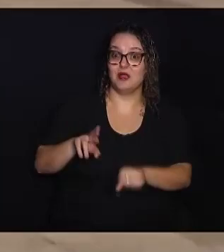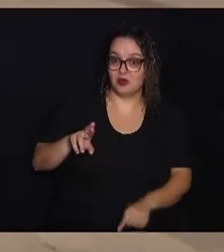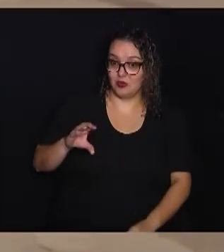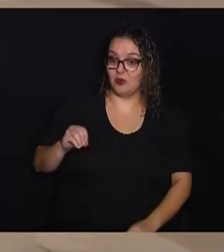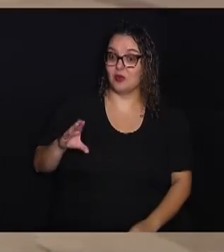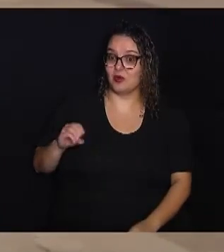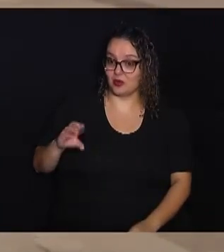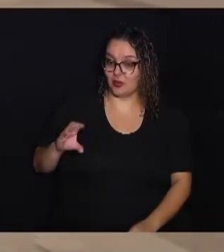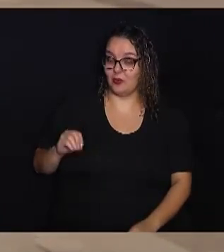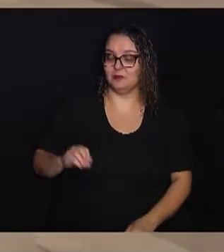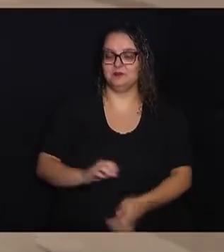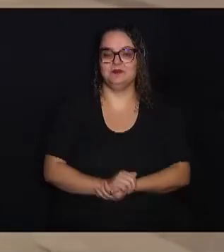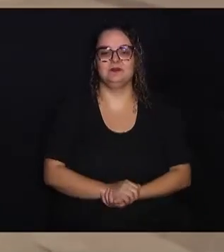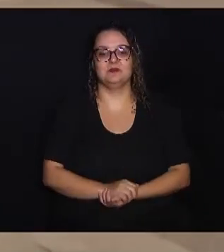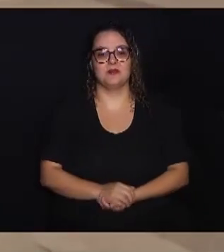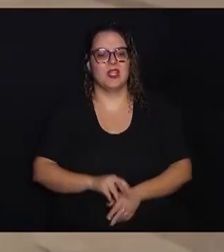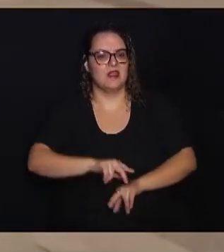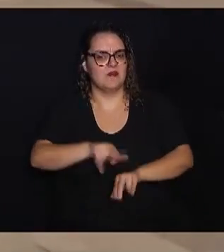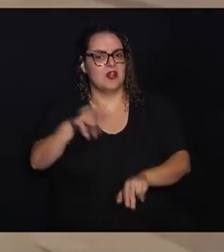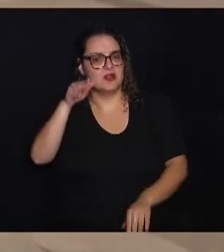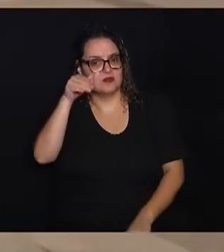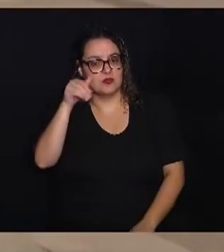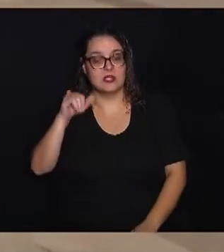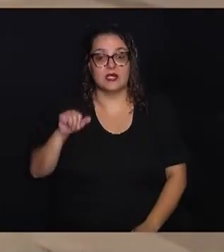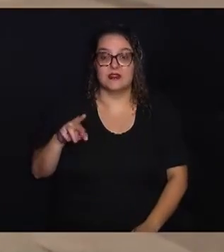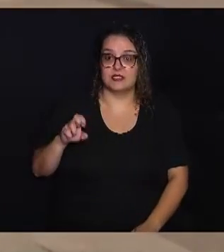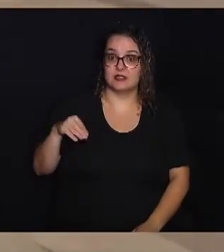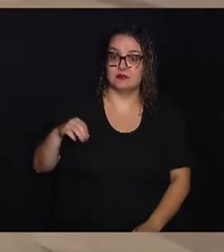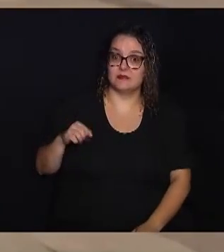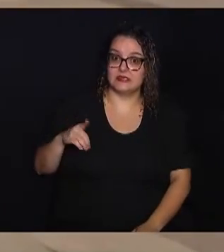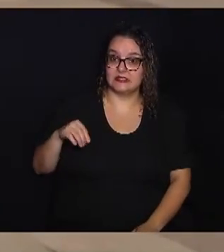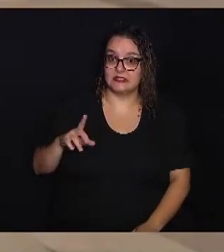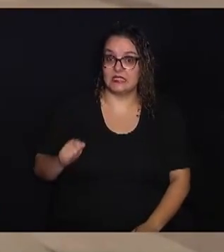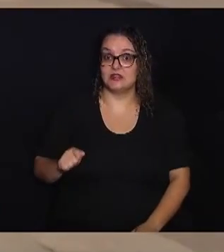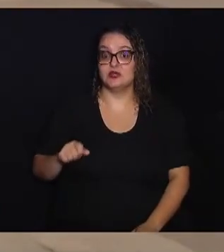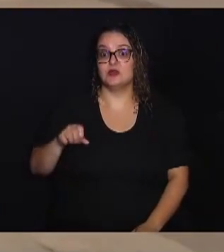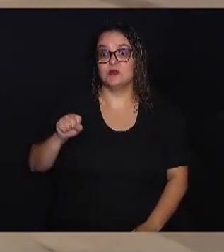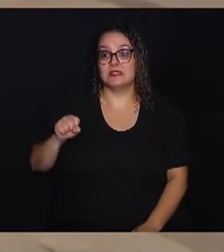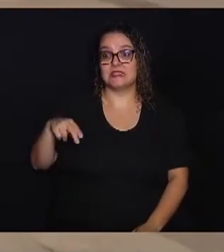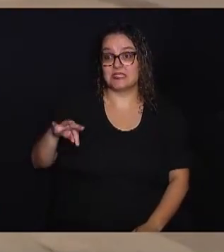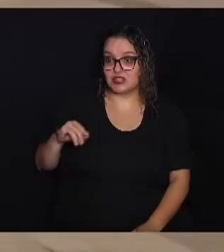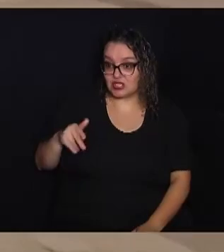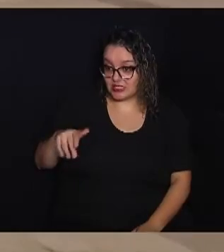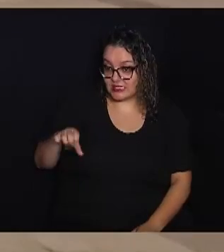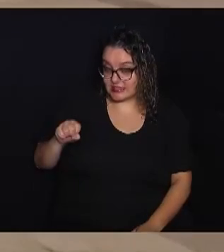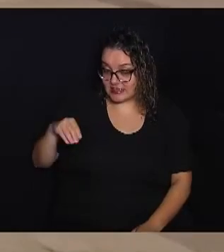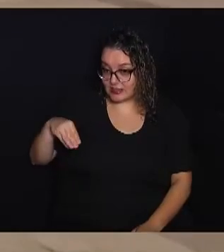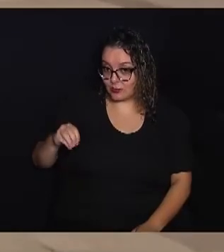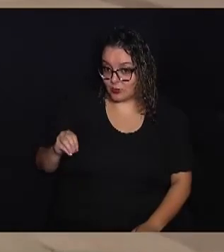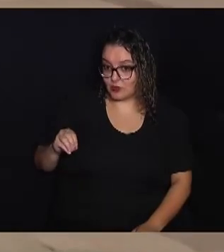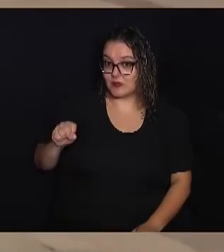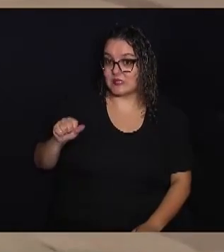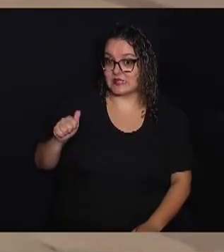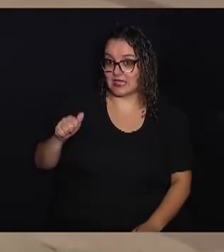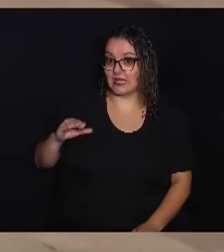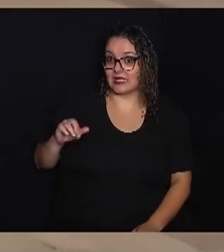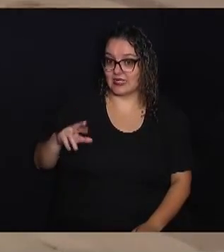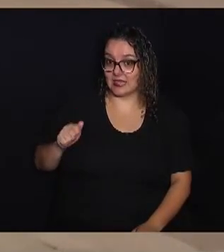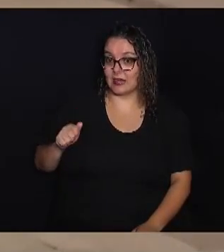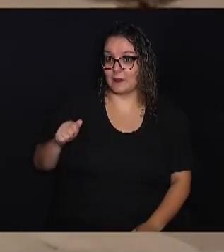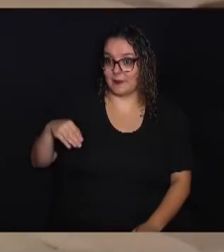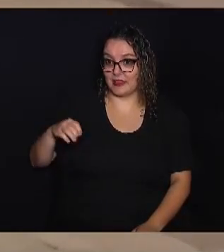muitas curiosidades. Ela era da Irmandade do Santíssimo Sacramento e ela demorou 76 anos para